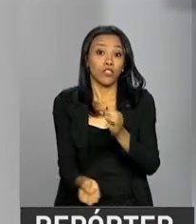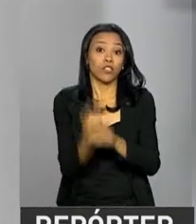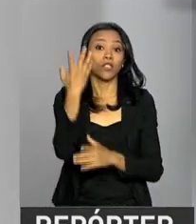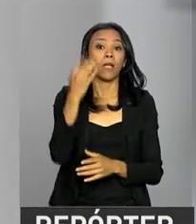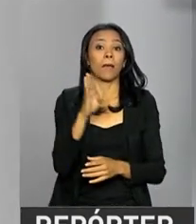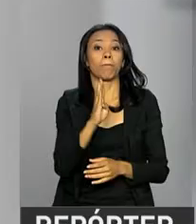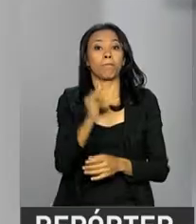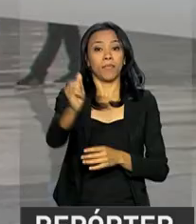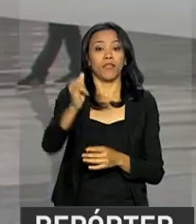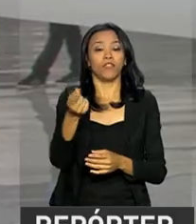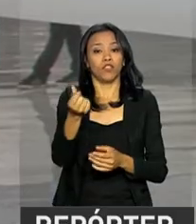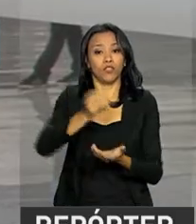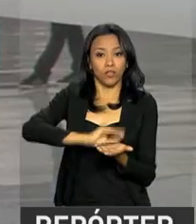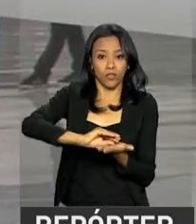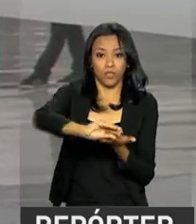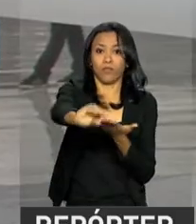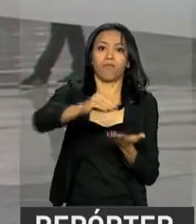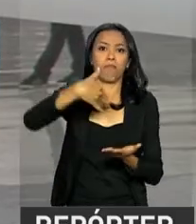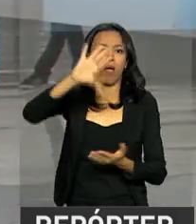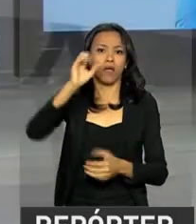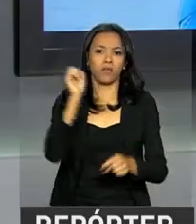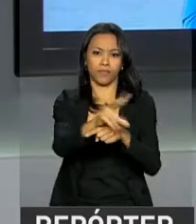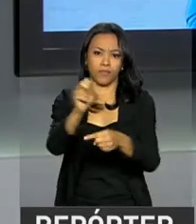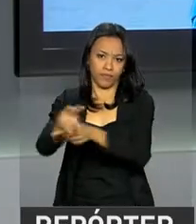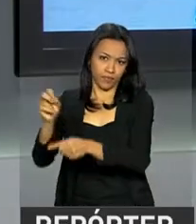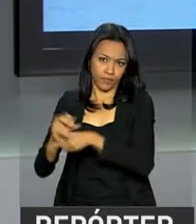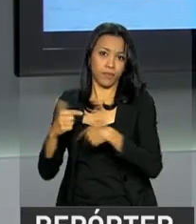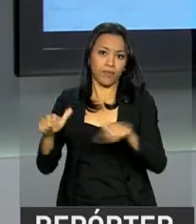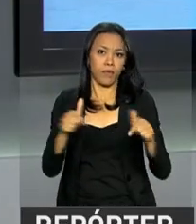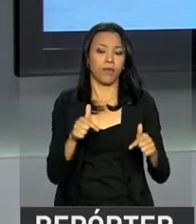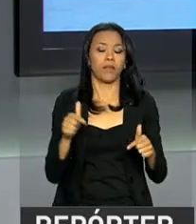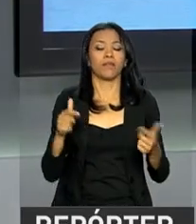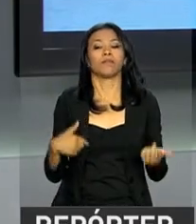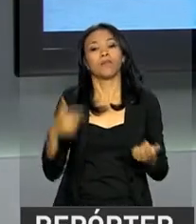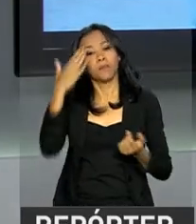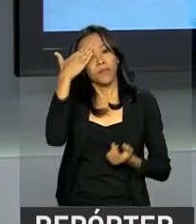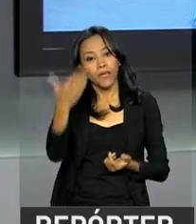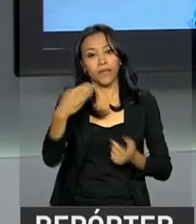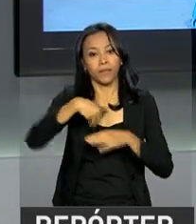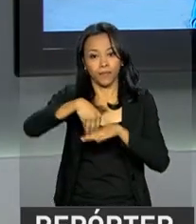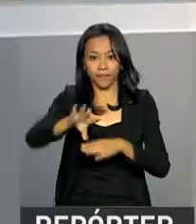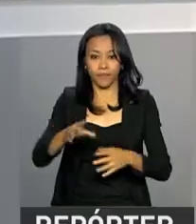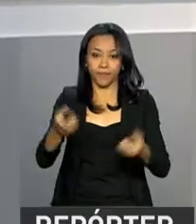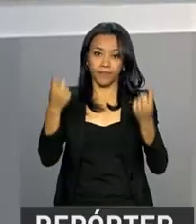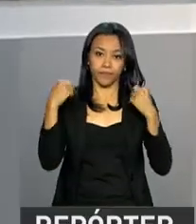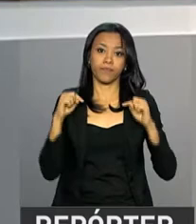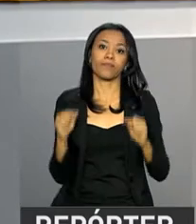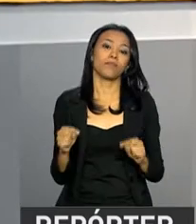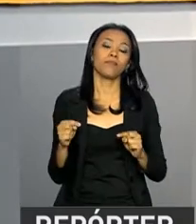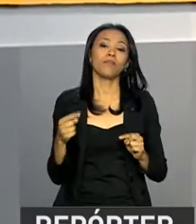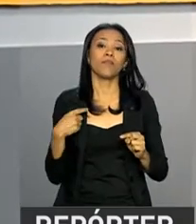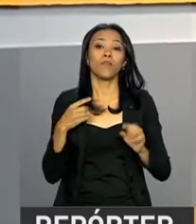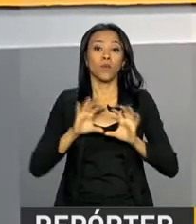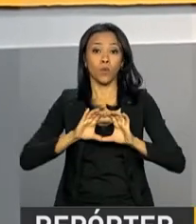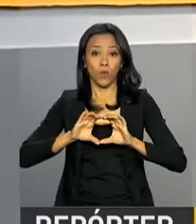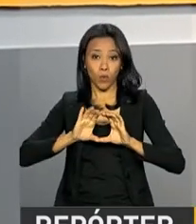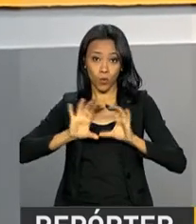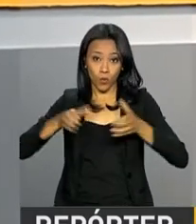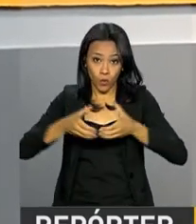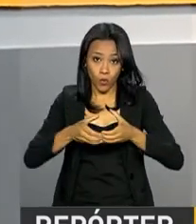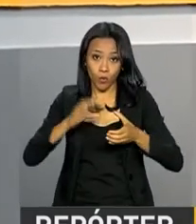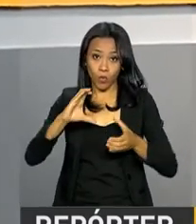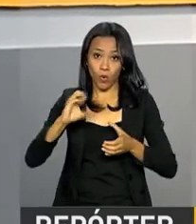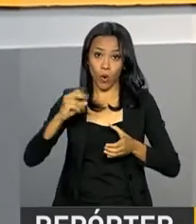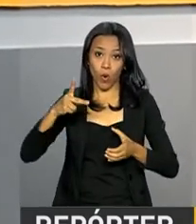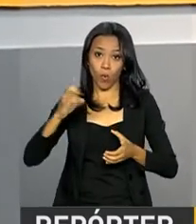criar mais empregos carolina volto com você obrigada pelas informações mara o comitê de política monetária